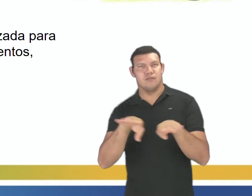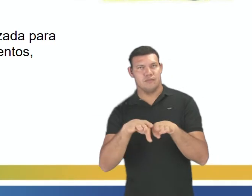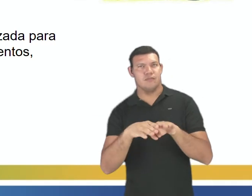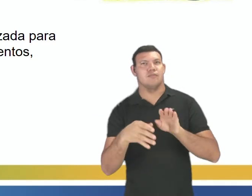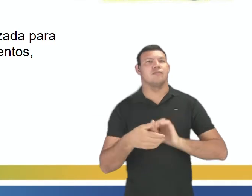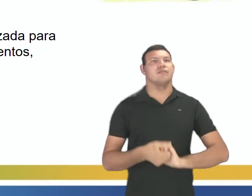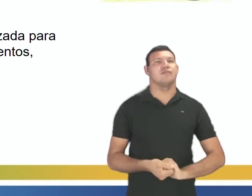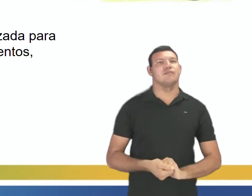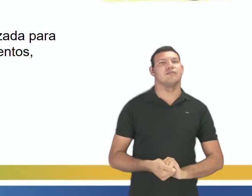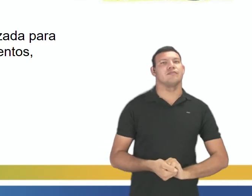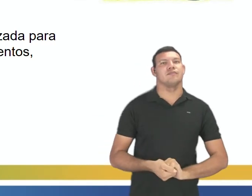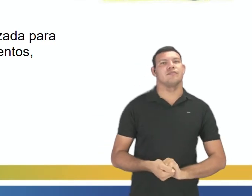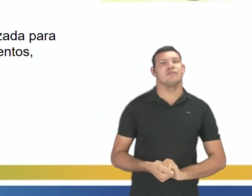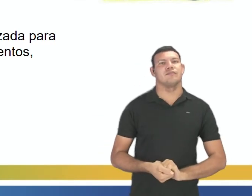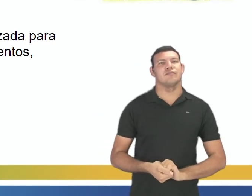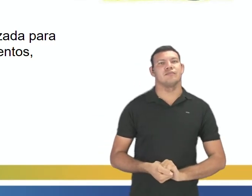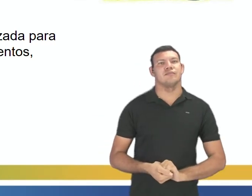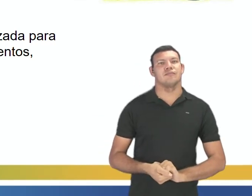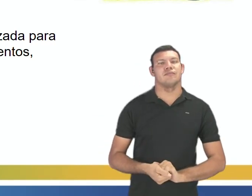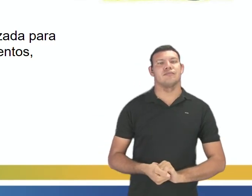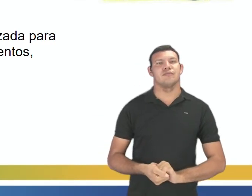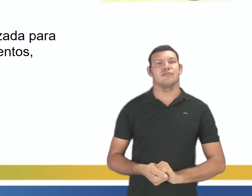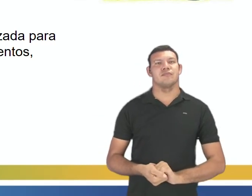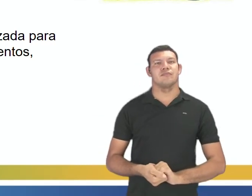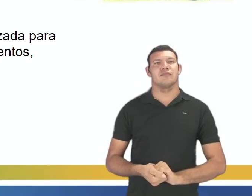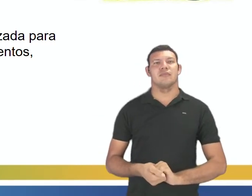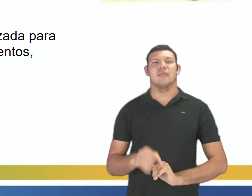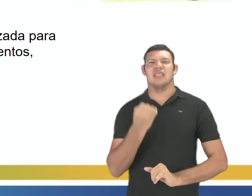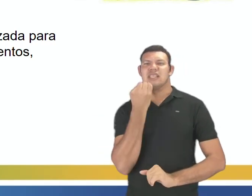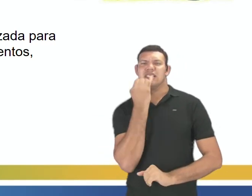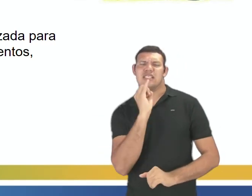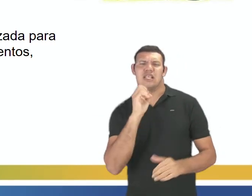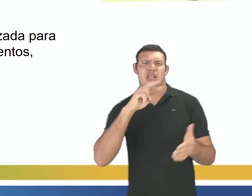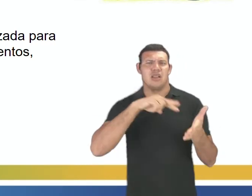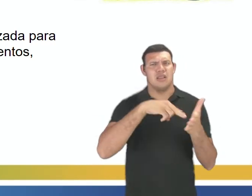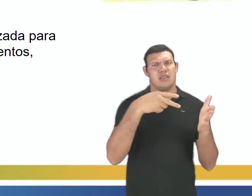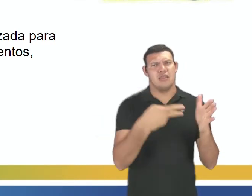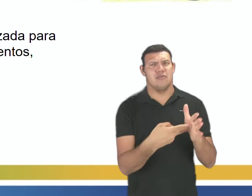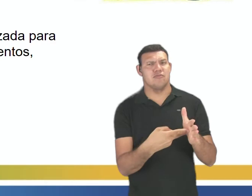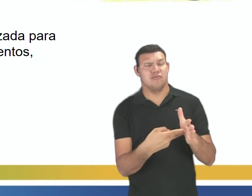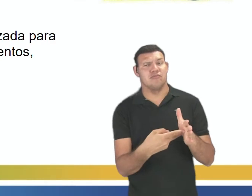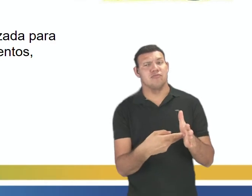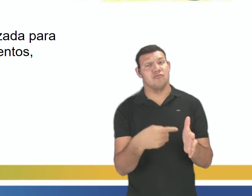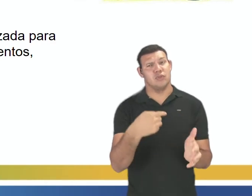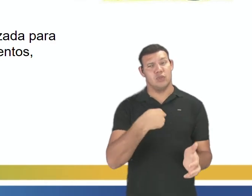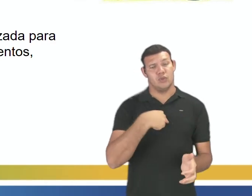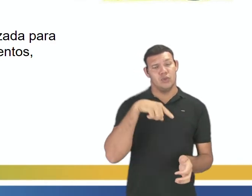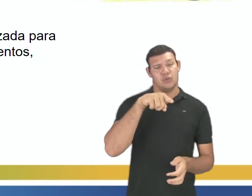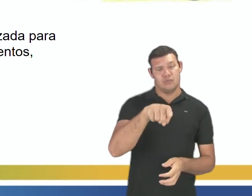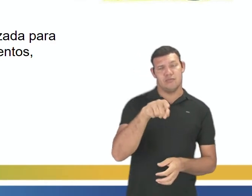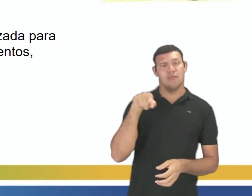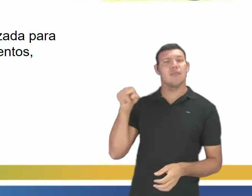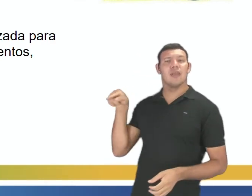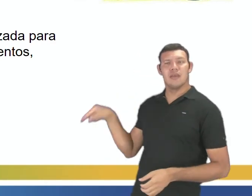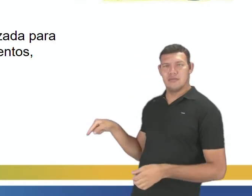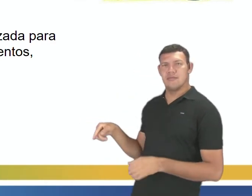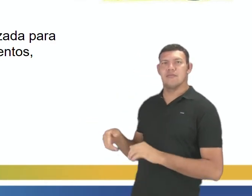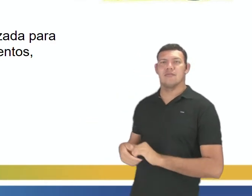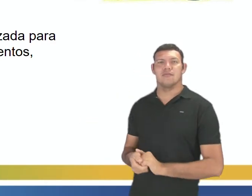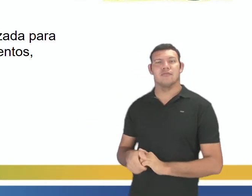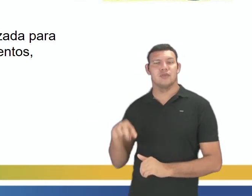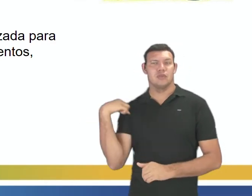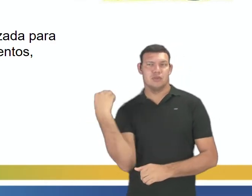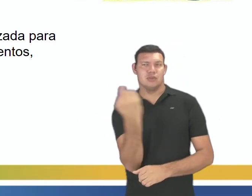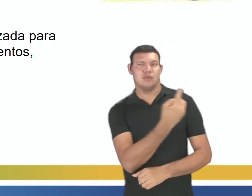them. Ok? Se fosse traduzir, seria a mesma coisa de eu, você, ele, ela, tudo bem? E